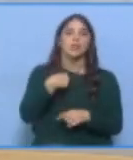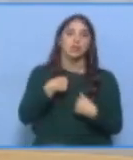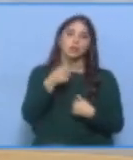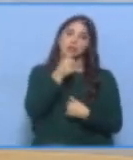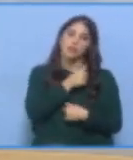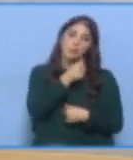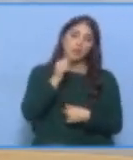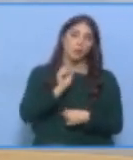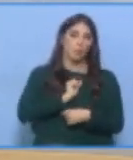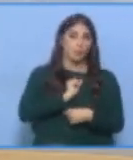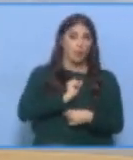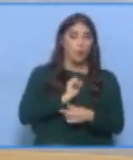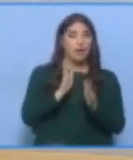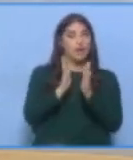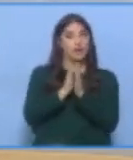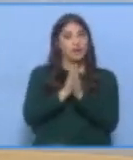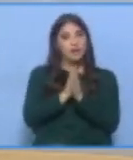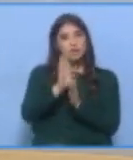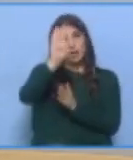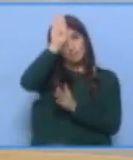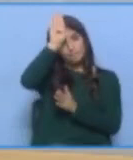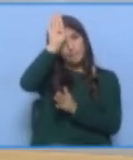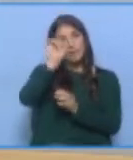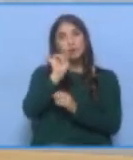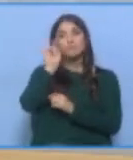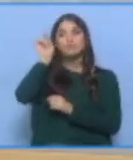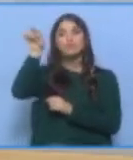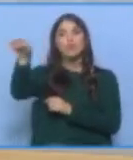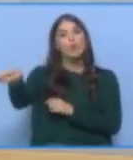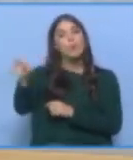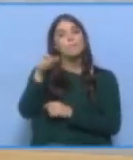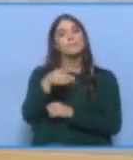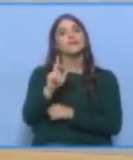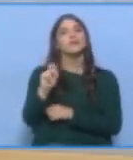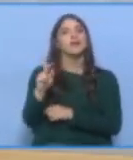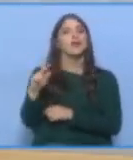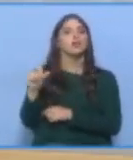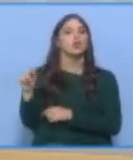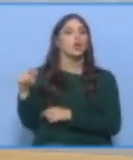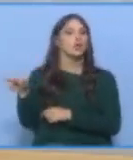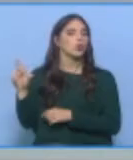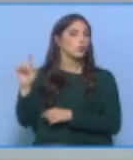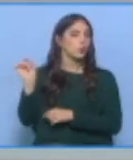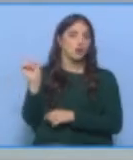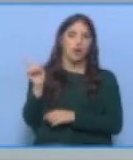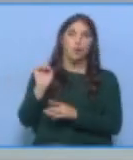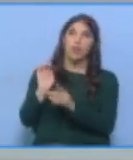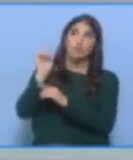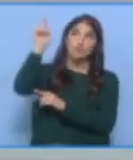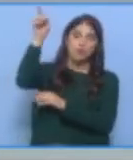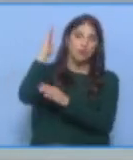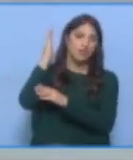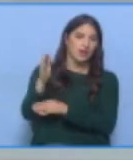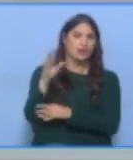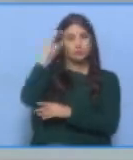sofrimentos pela Igreja e pelo Papa para não ir para o purgatório e ir diretamente para o céu. É o grande desejo dele. E uma última questão sobre este processo de